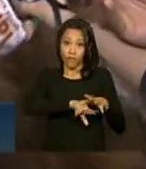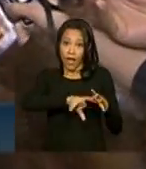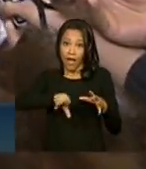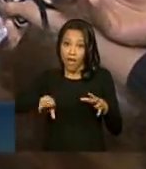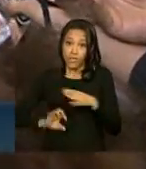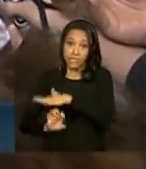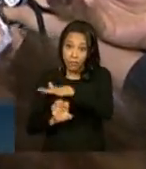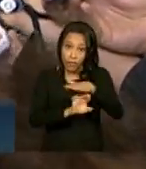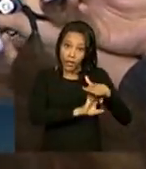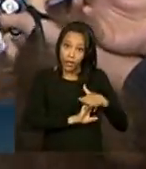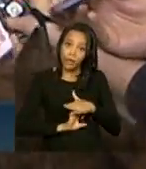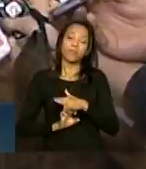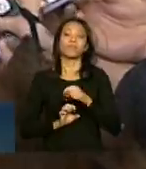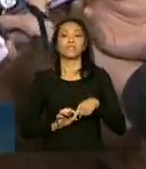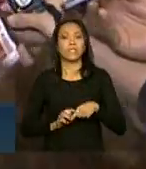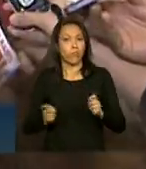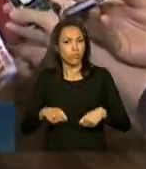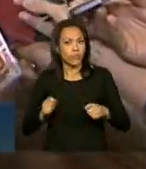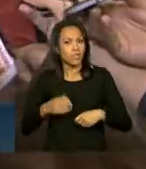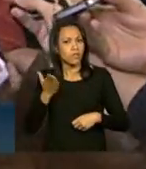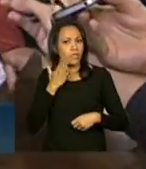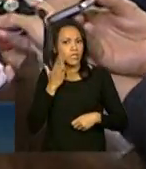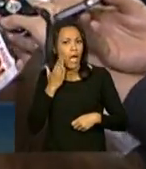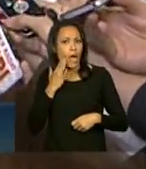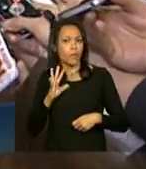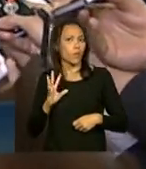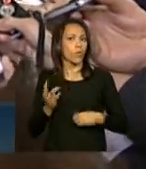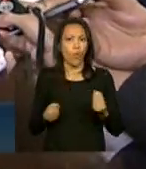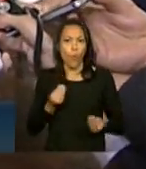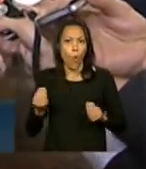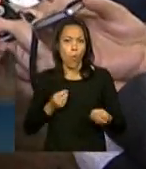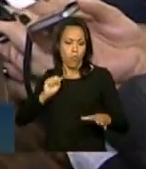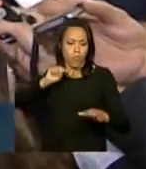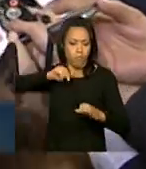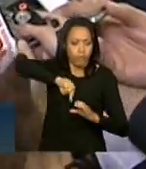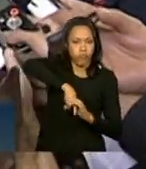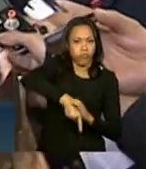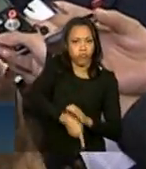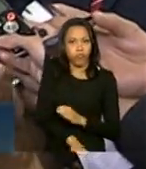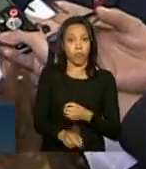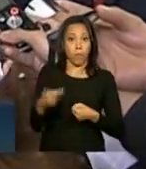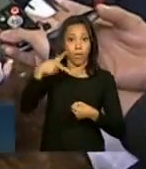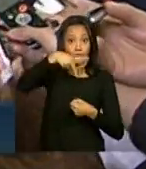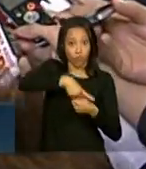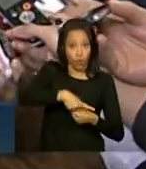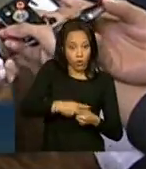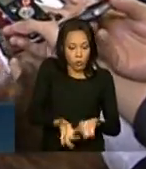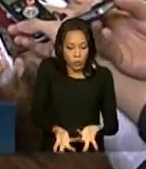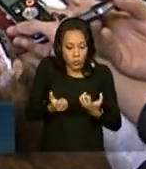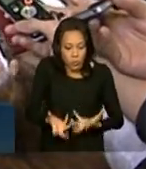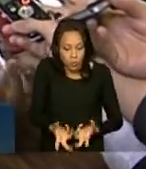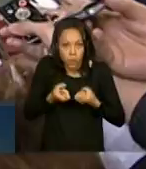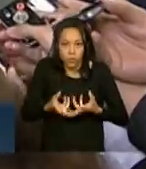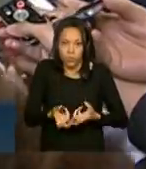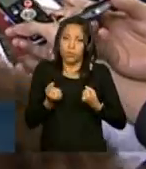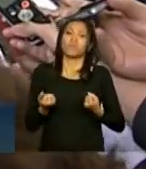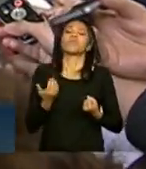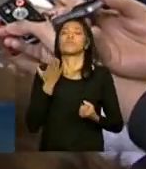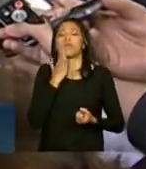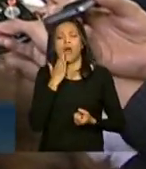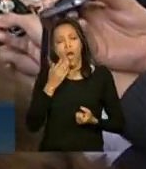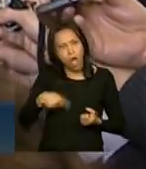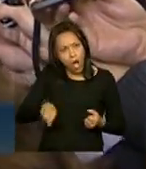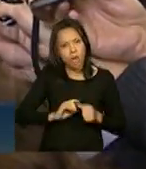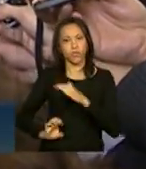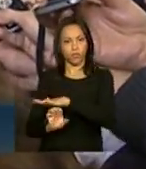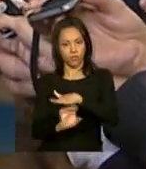a capacidade de explorar o pré-sal, de ter os recursos necessários para essa exploração, não só